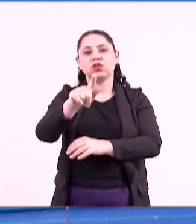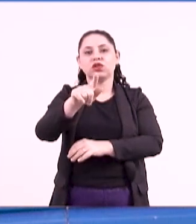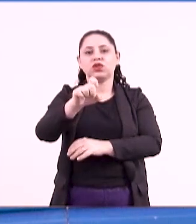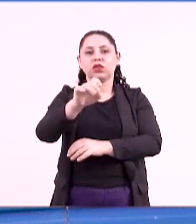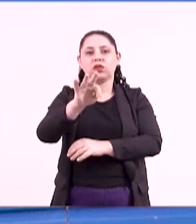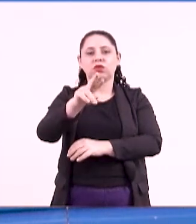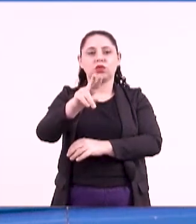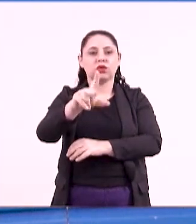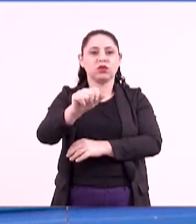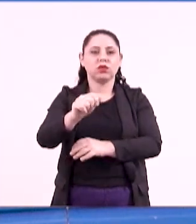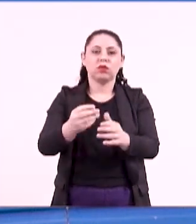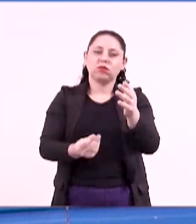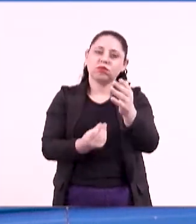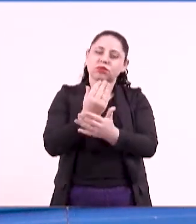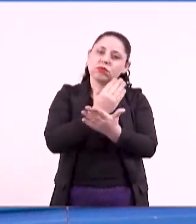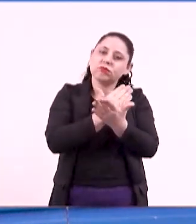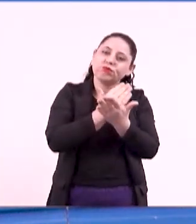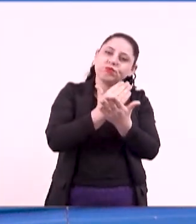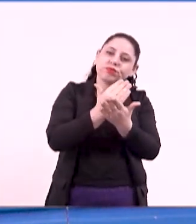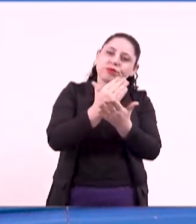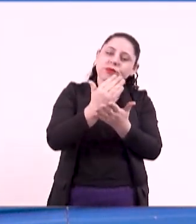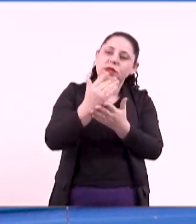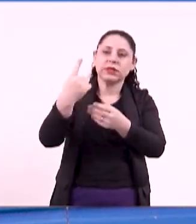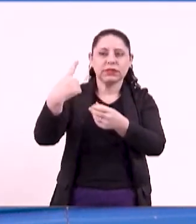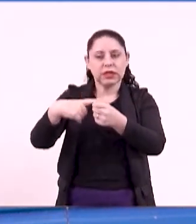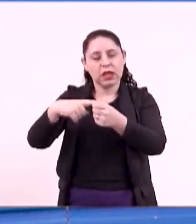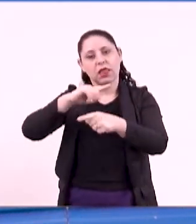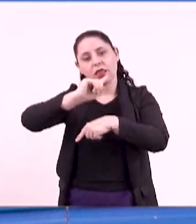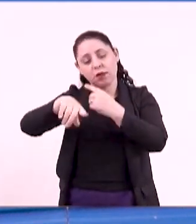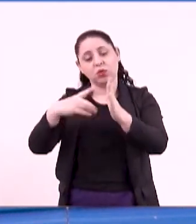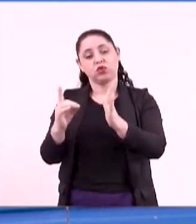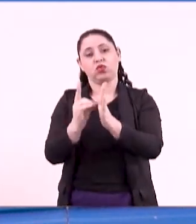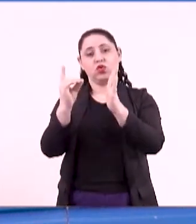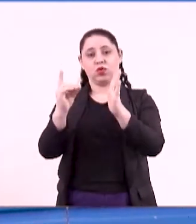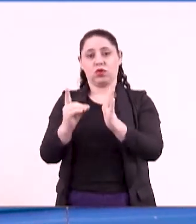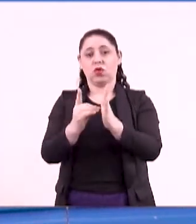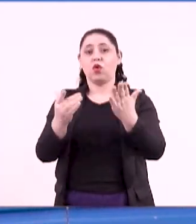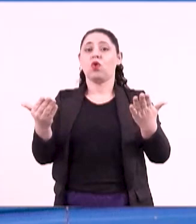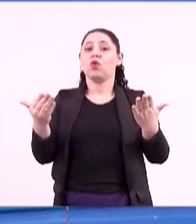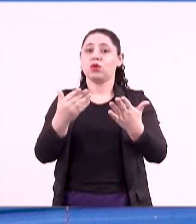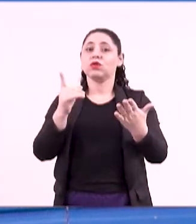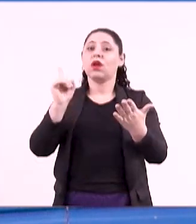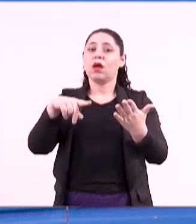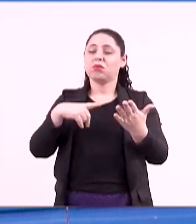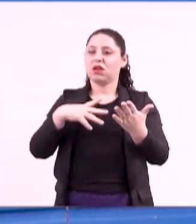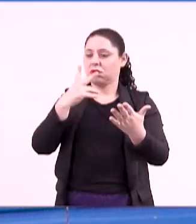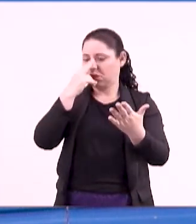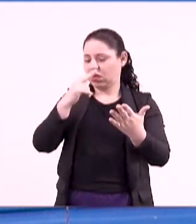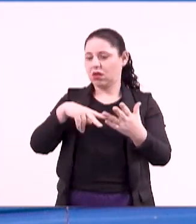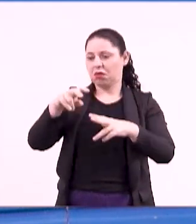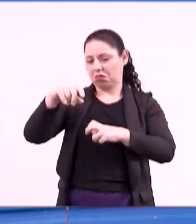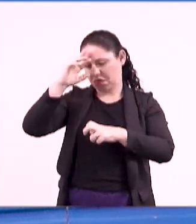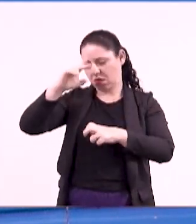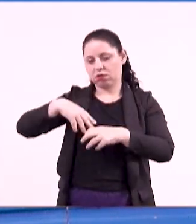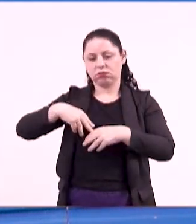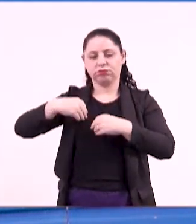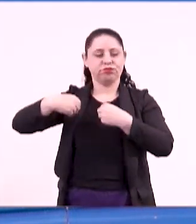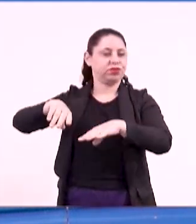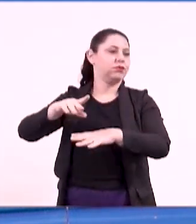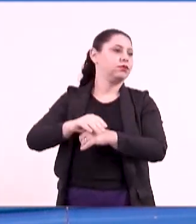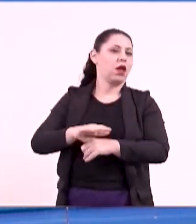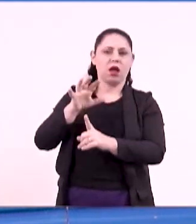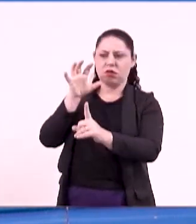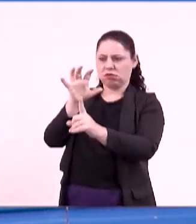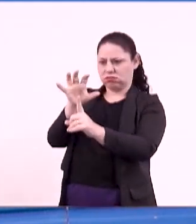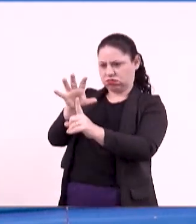construiu-se inicialmente o distrito e posteriormente a cidade de Douradina, e hoje estão sendo jogados aos leões com ameaça